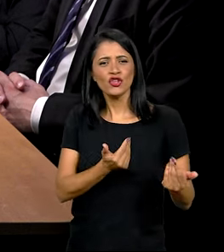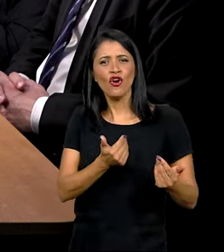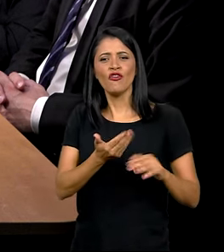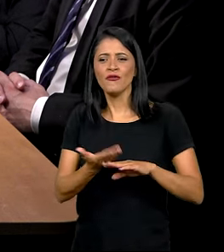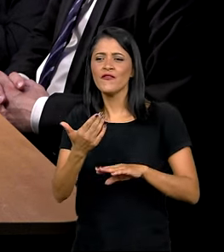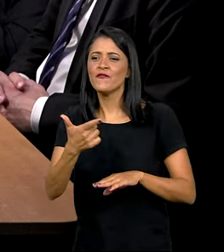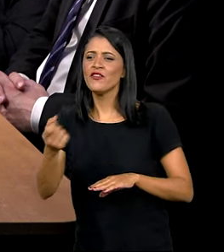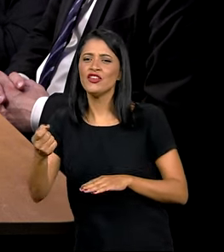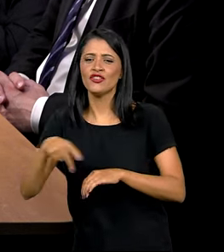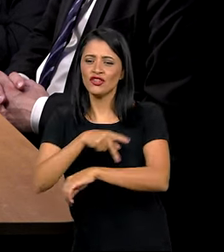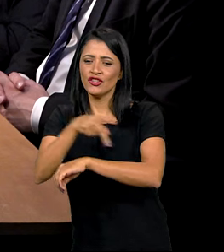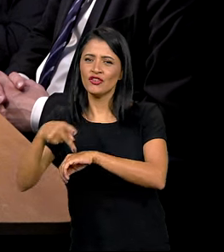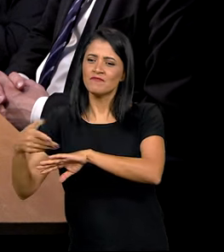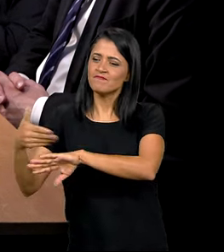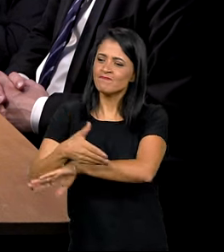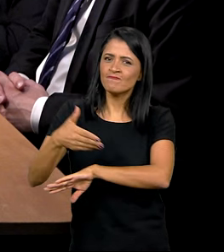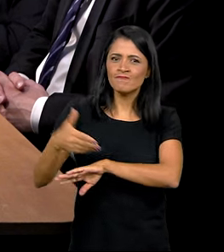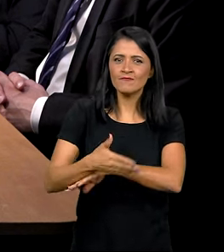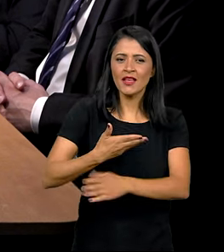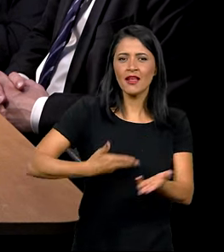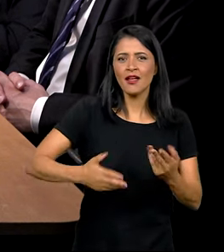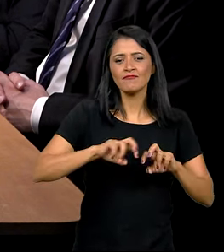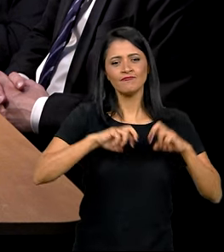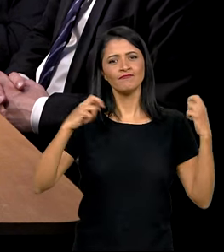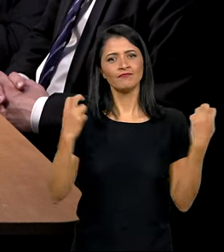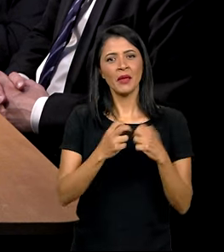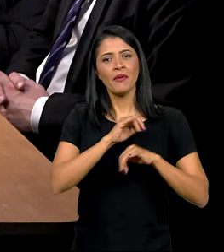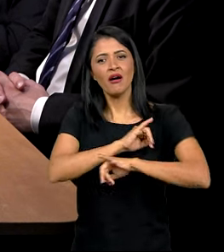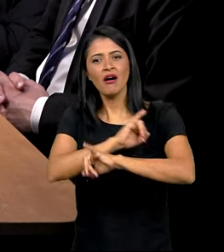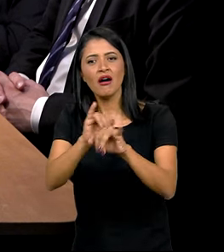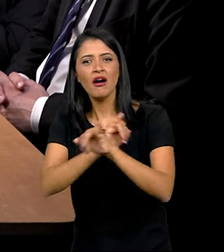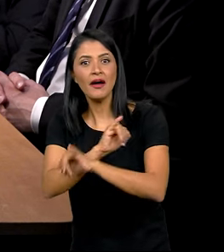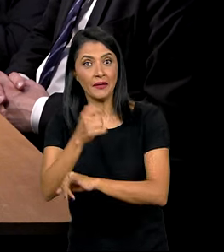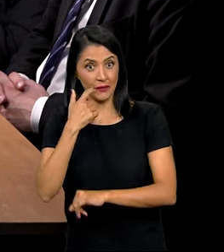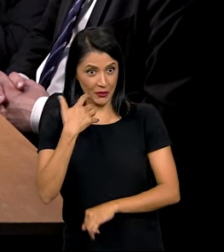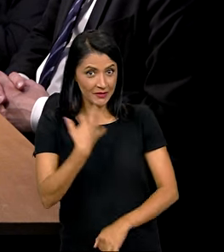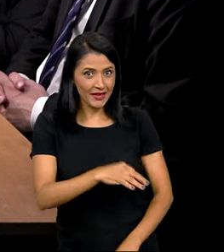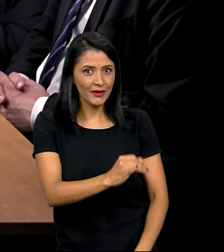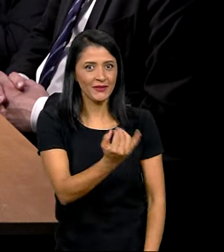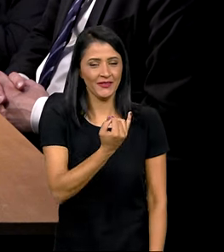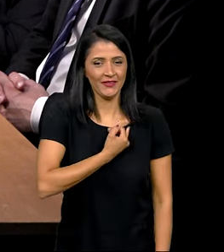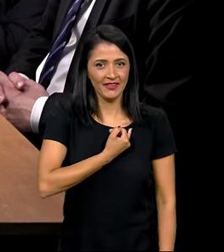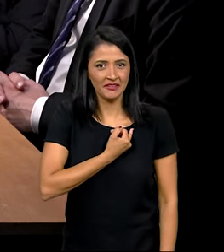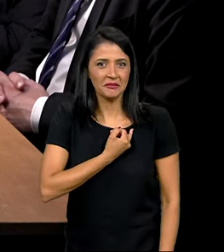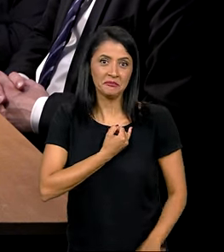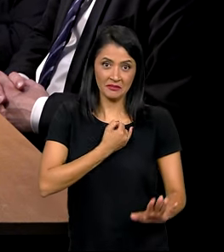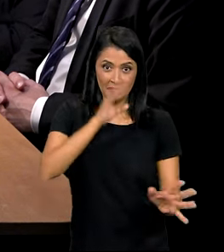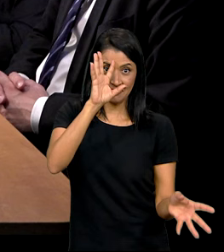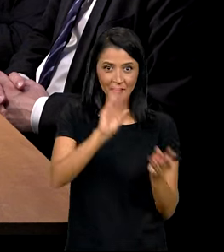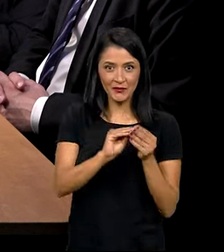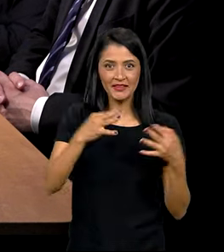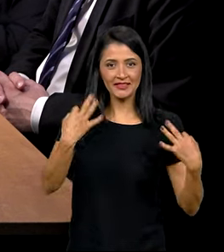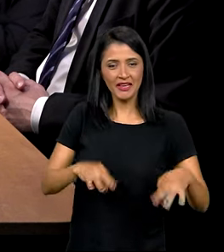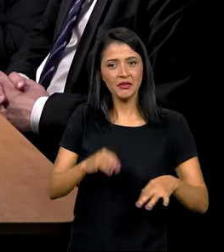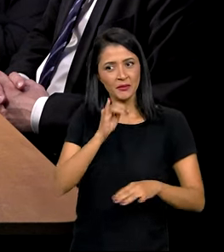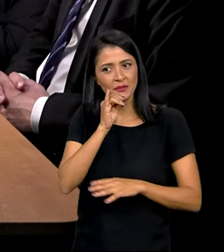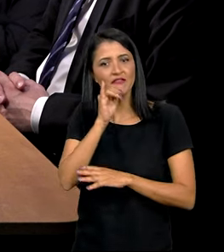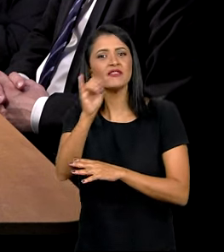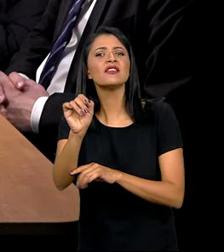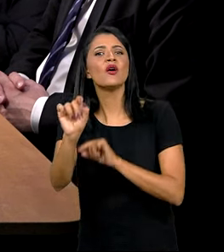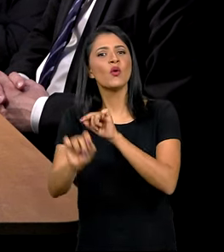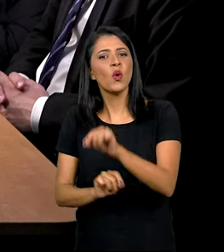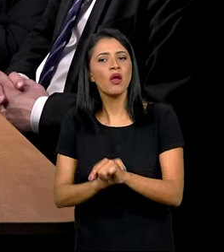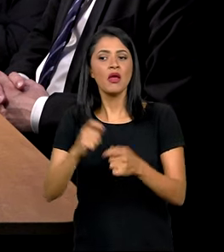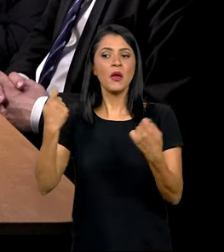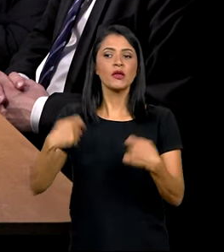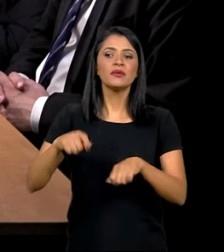20 países reunidos para dizer ao mundo me diga se eu estou certa se se a compreensão foi correta que é para dizer